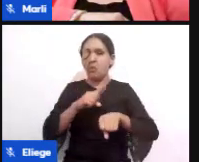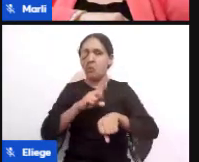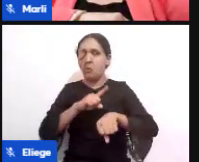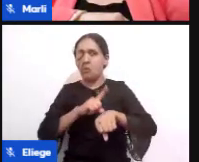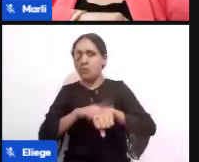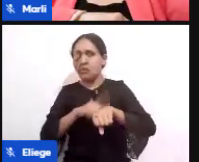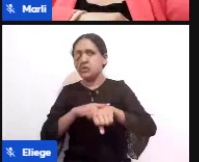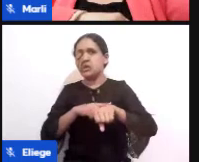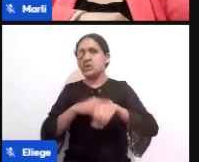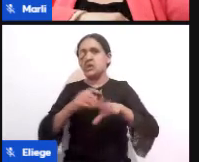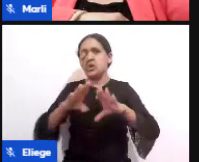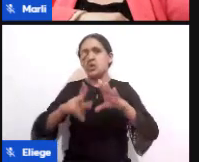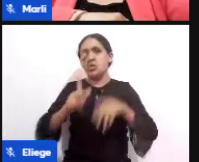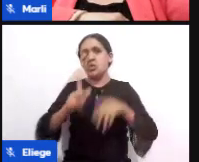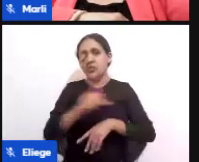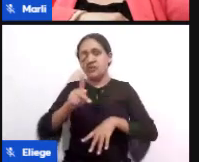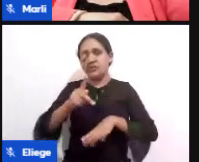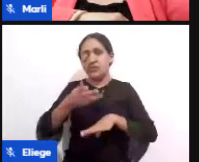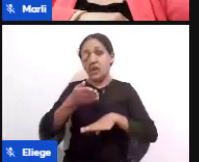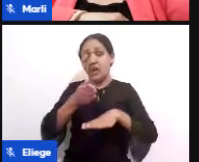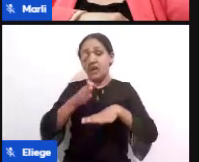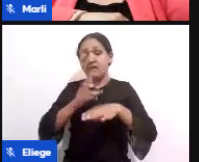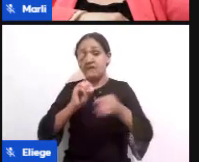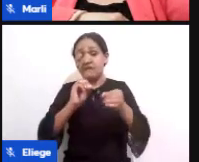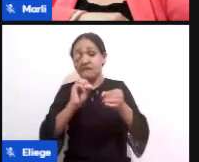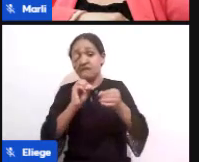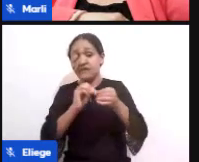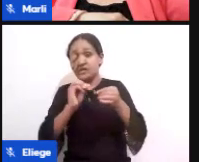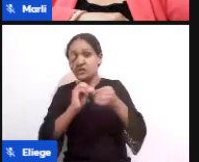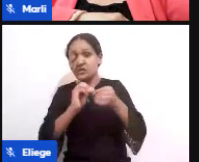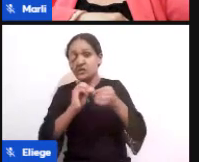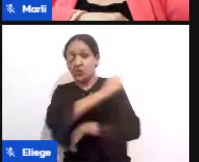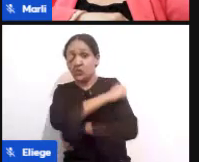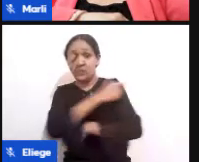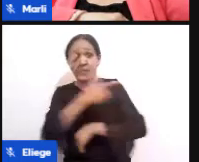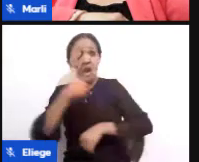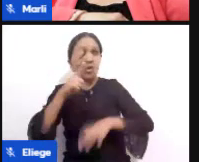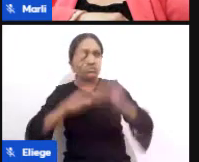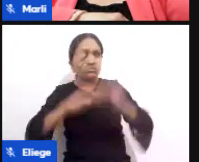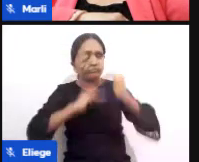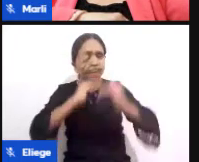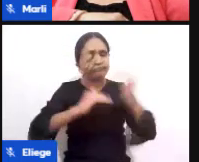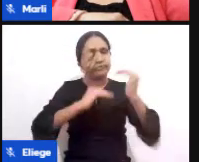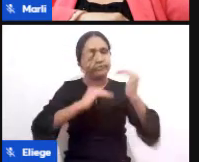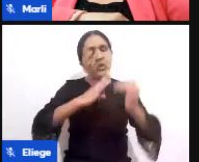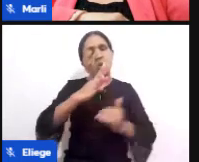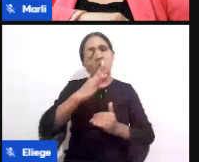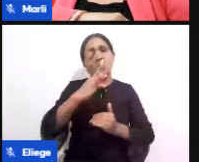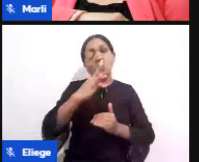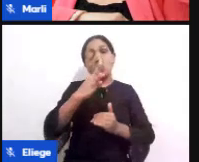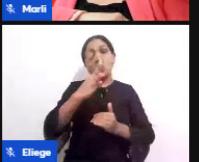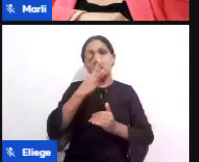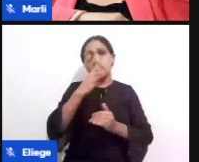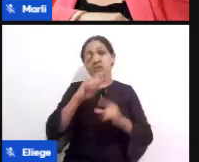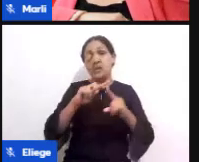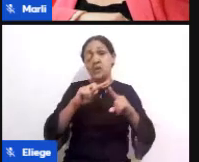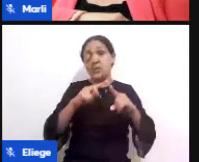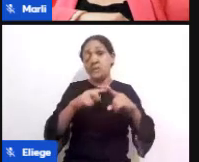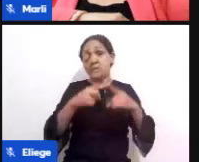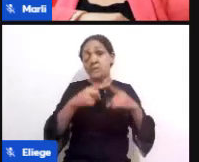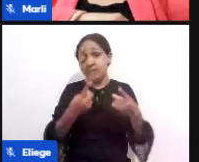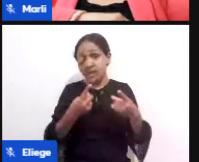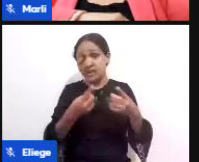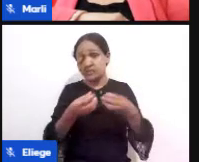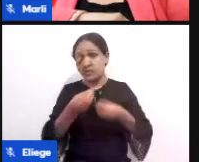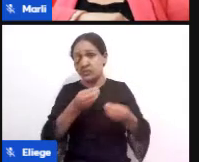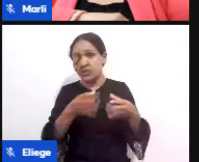a capacidade dele construir o seu conhecimento, mas de forma colaborativa e individual, como